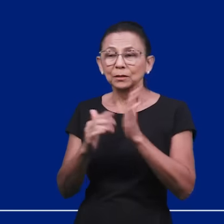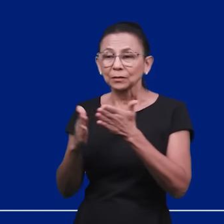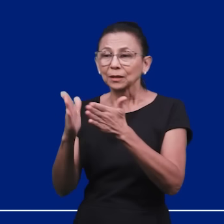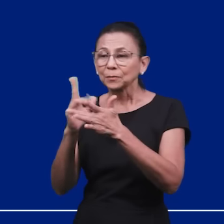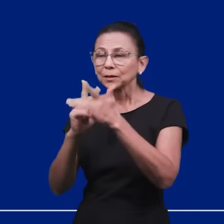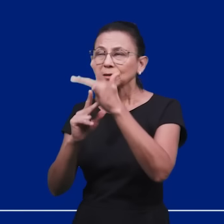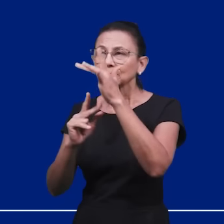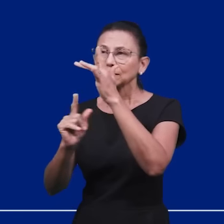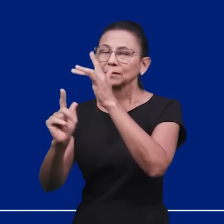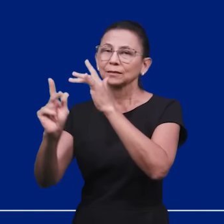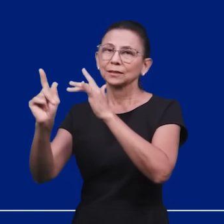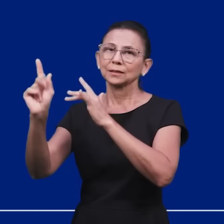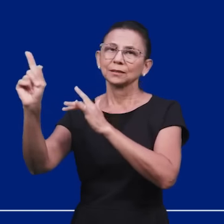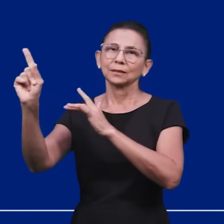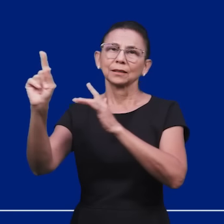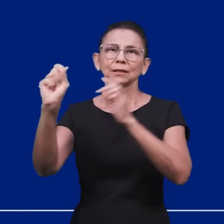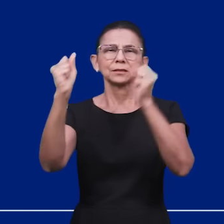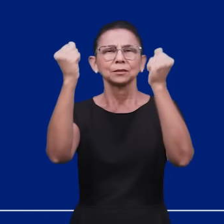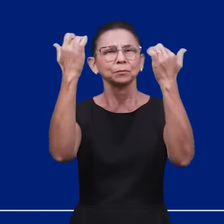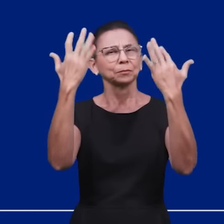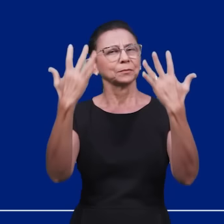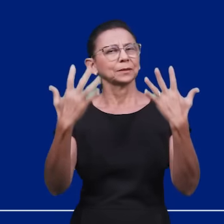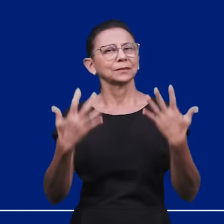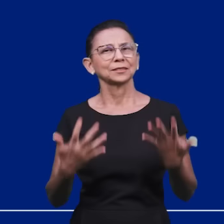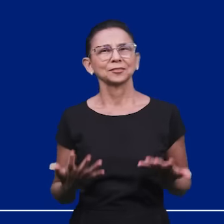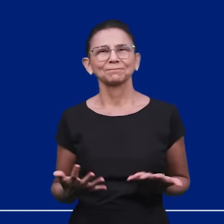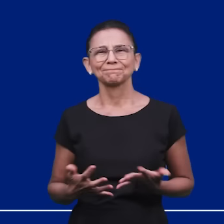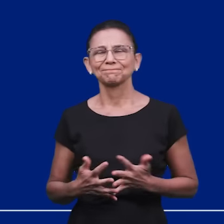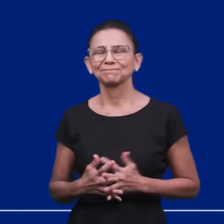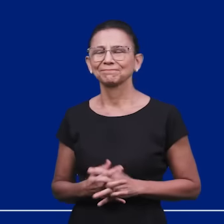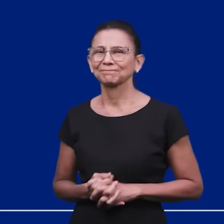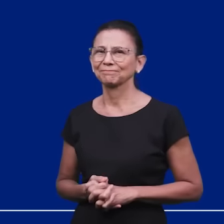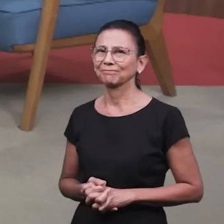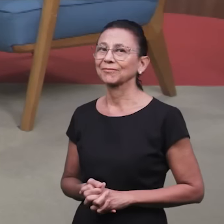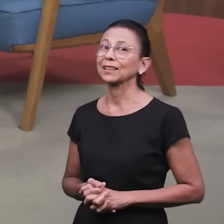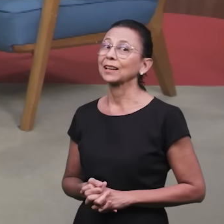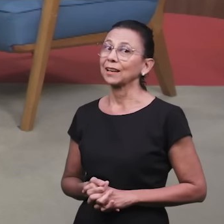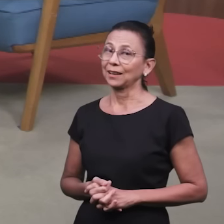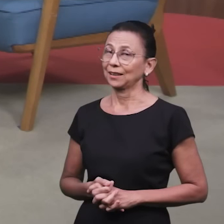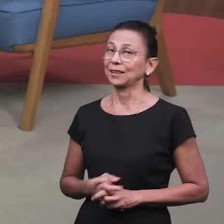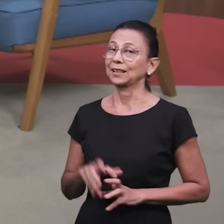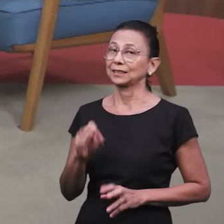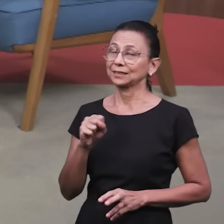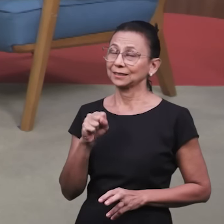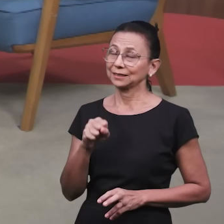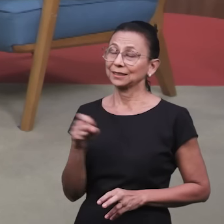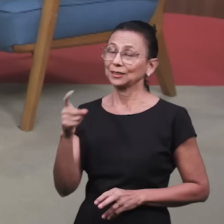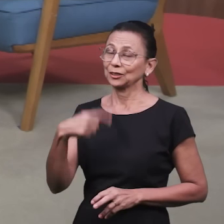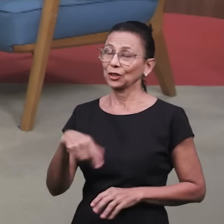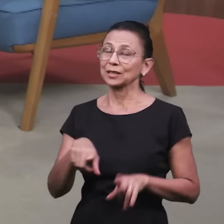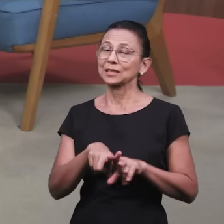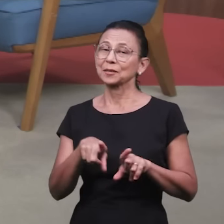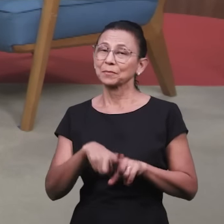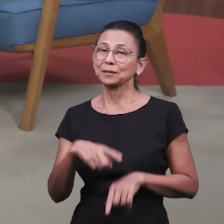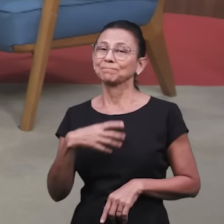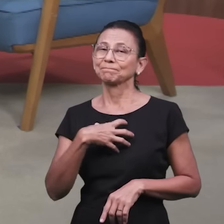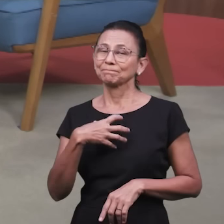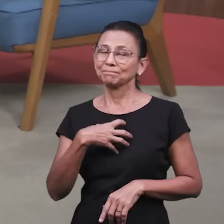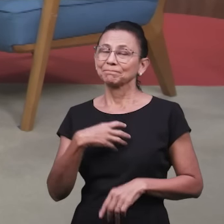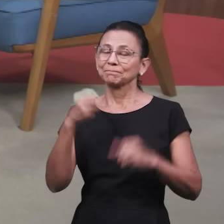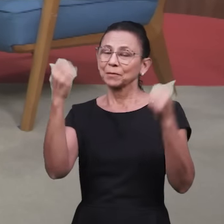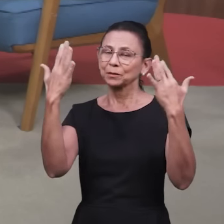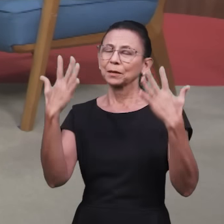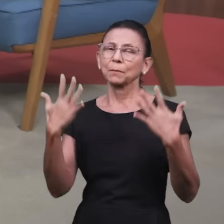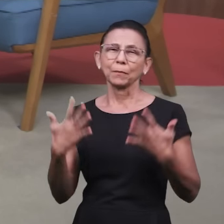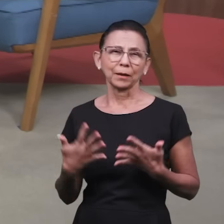Tem sido uma grande bênção para Amém. nós. Glória E a eu quero Deus. dizer para o Davi que também tem sido uma grande bênção para nós que aqui Glória a estamos, Deus. né?